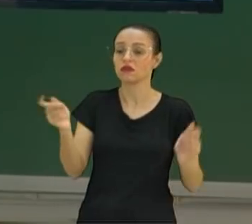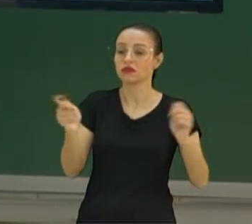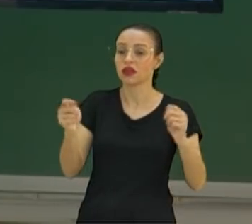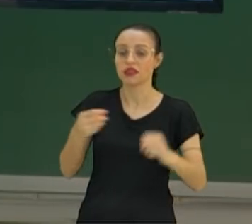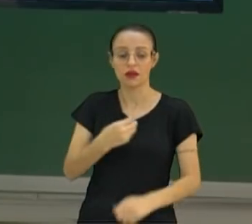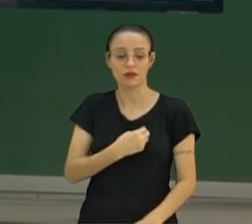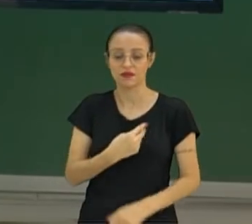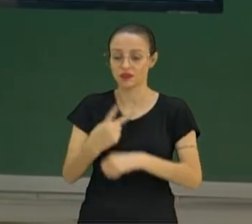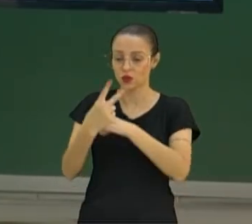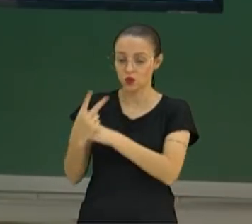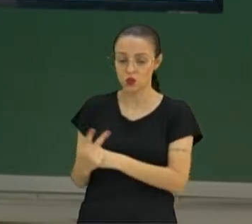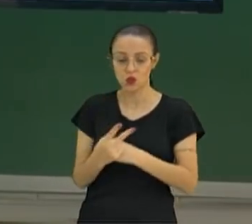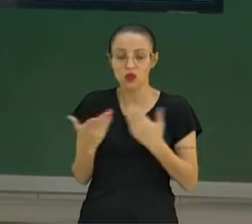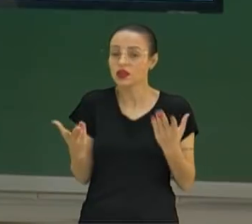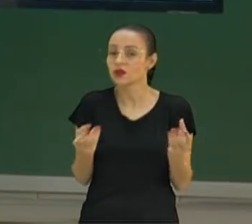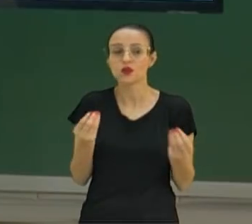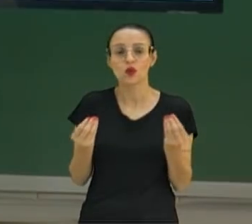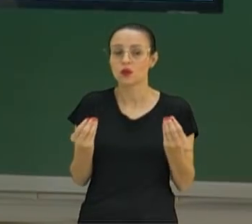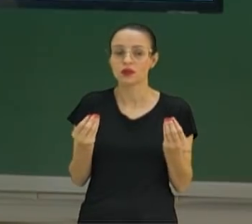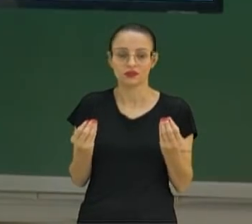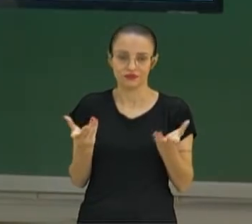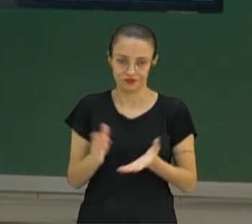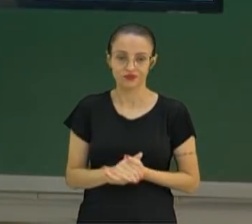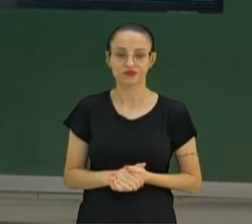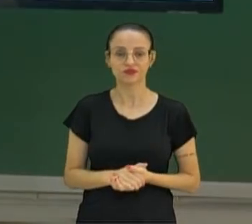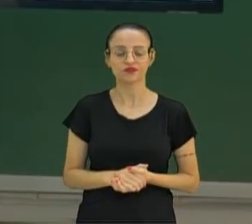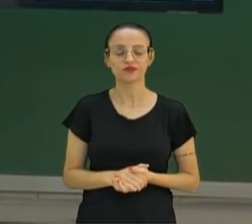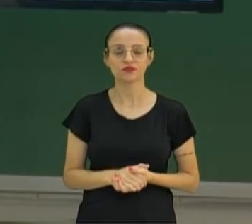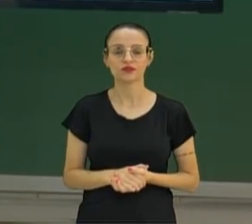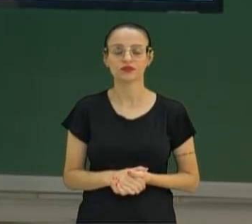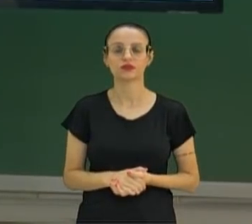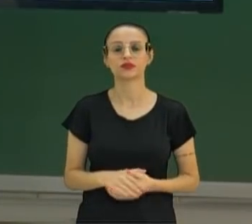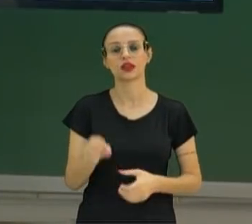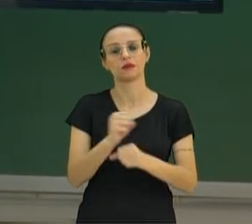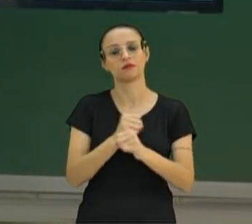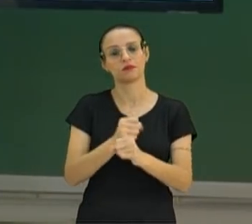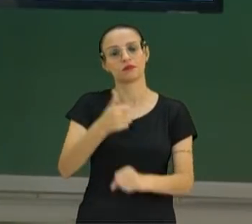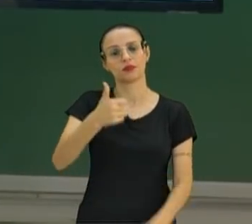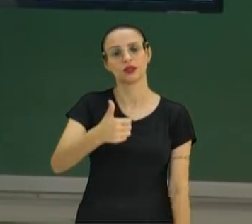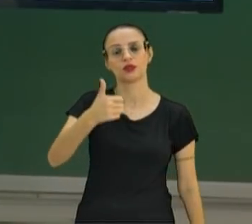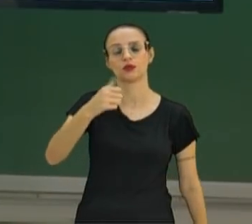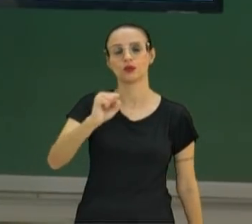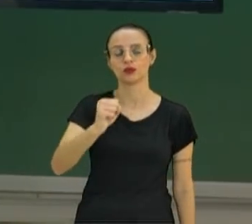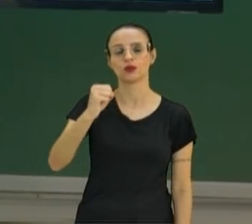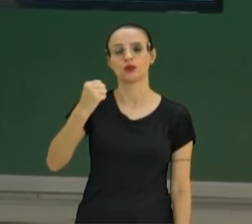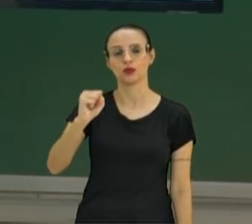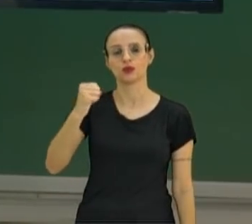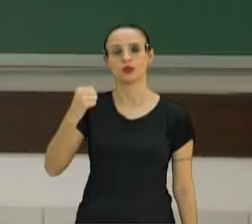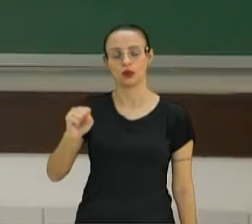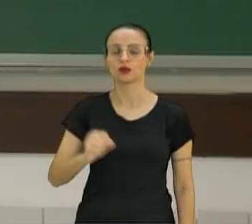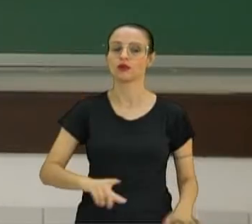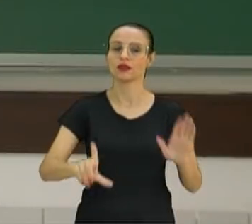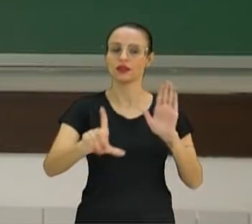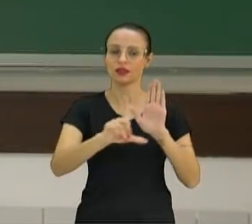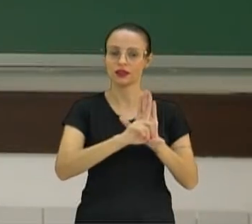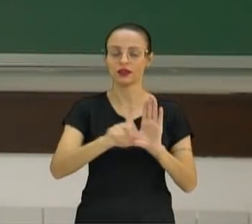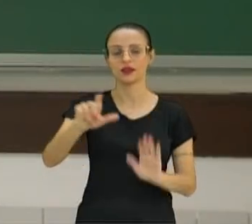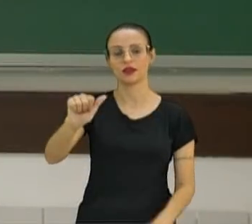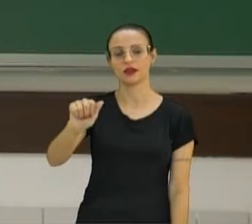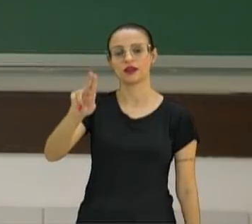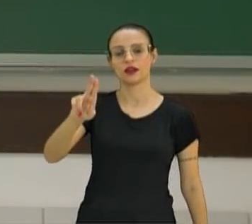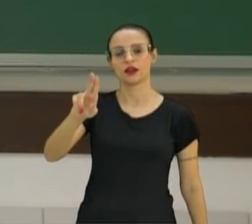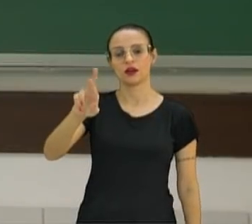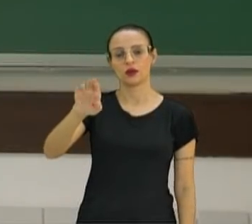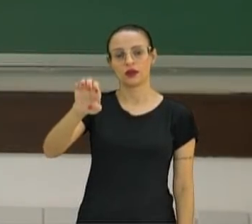se cuidarem, viverem, se manterem economicamente, né? Em 1888, nós temos a Lei Áurea, que é a lei